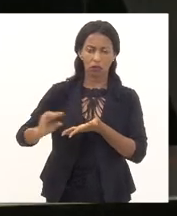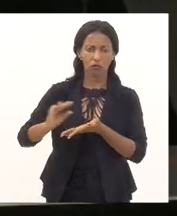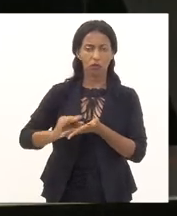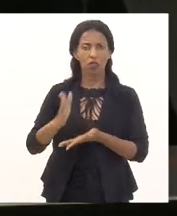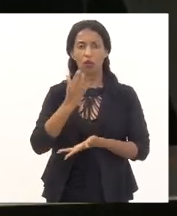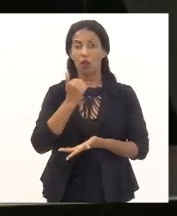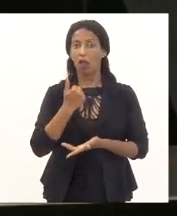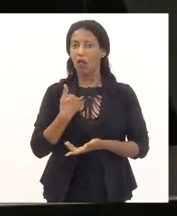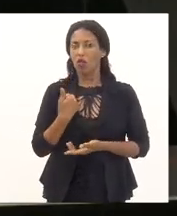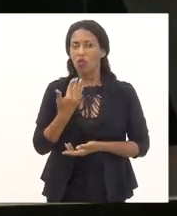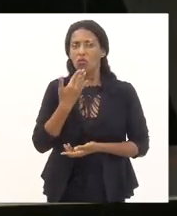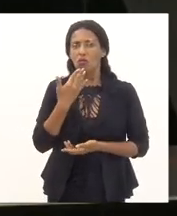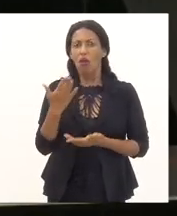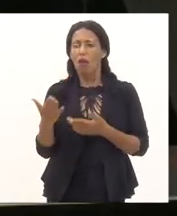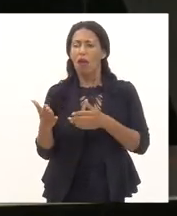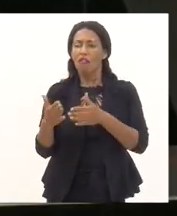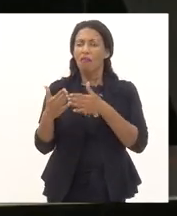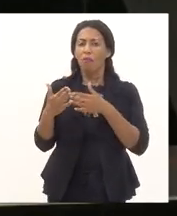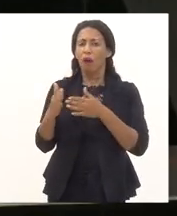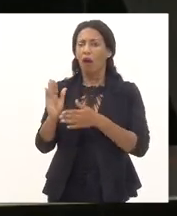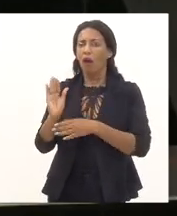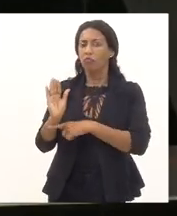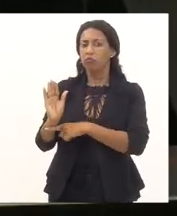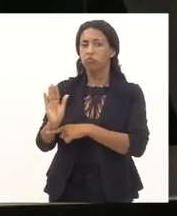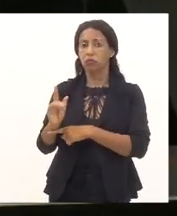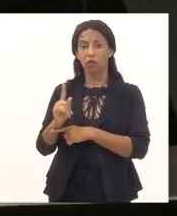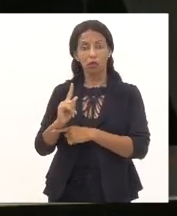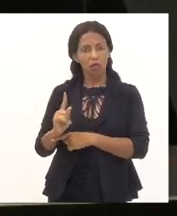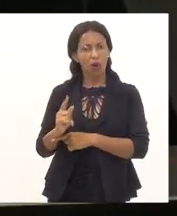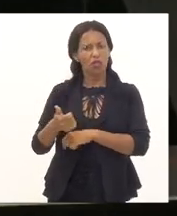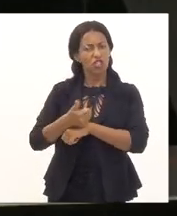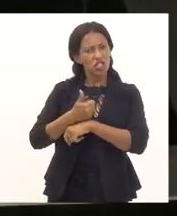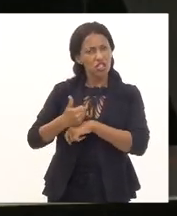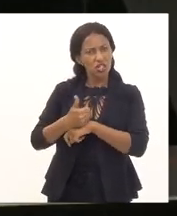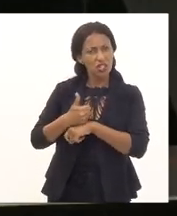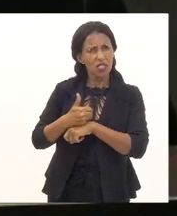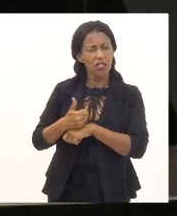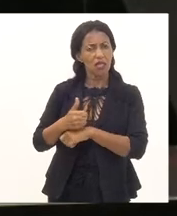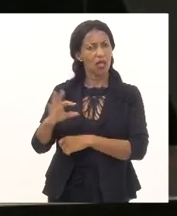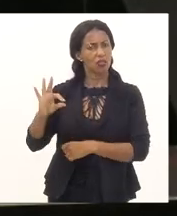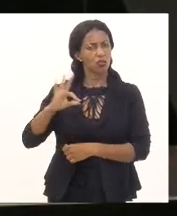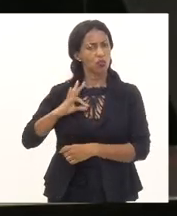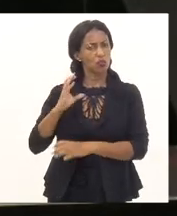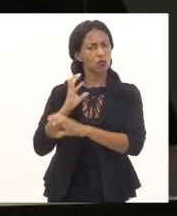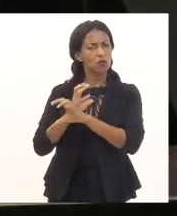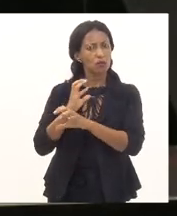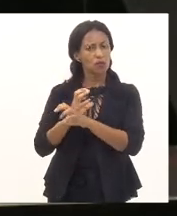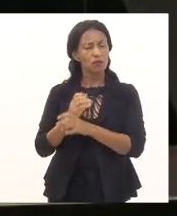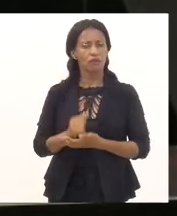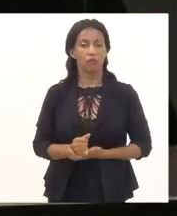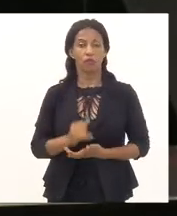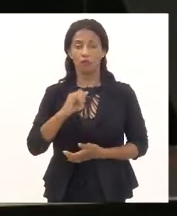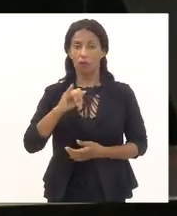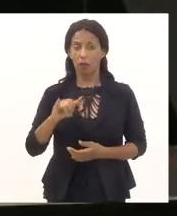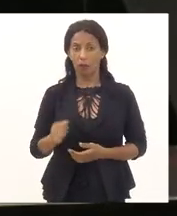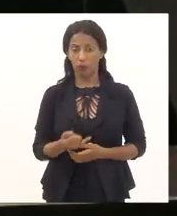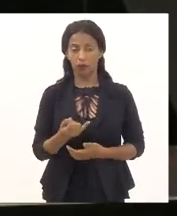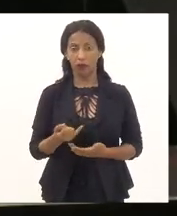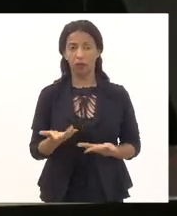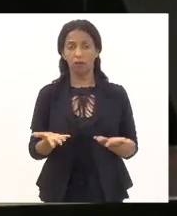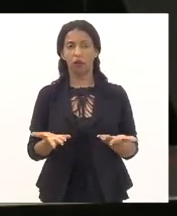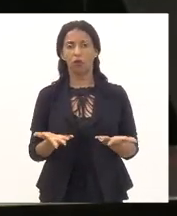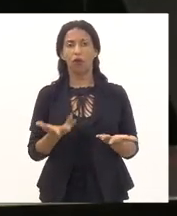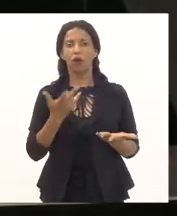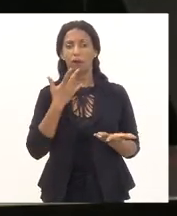que não é favor nenhum, é restabelecer a dignidade do policial civil. Aproveito essa oportunidade